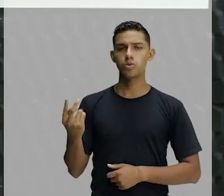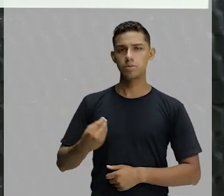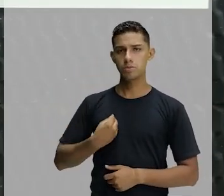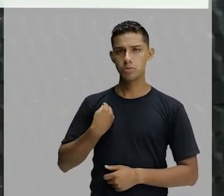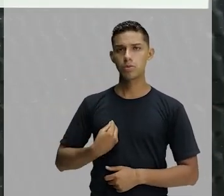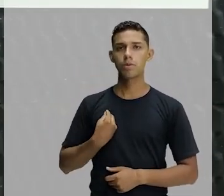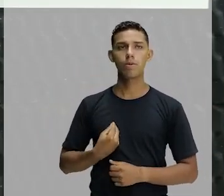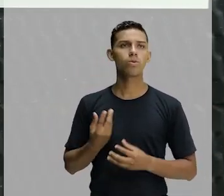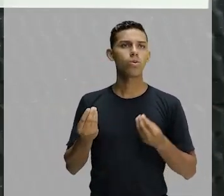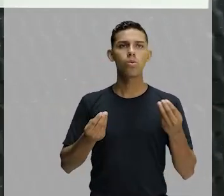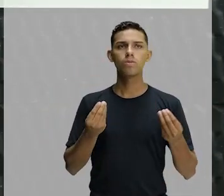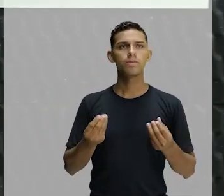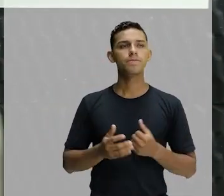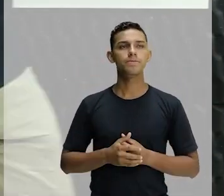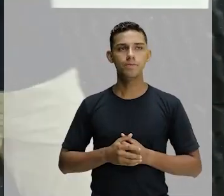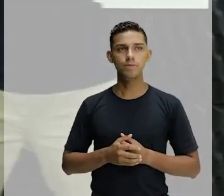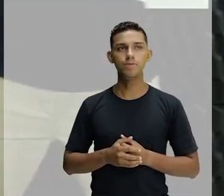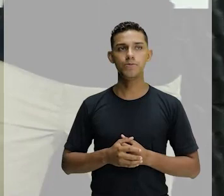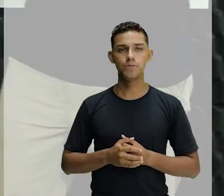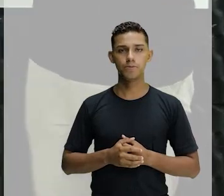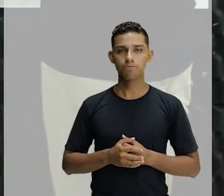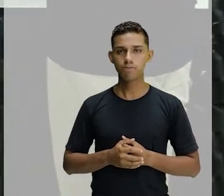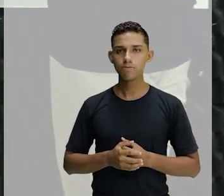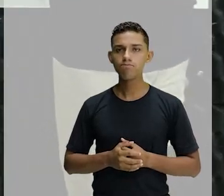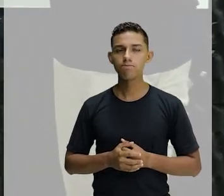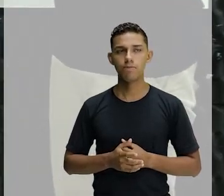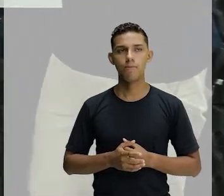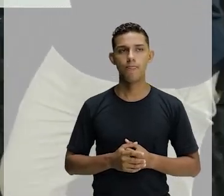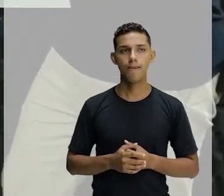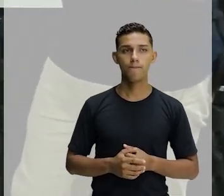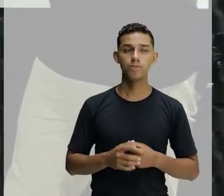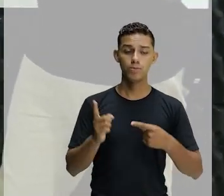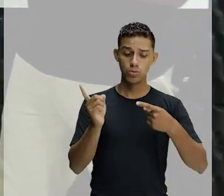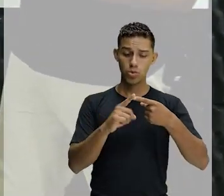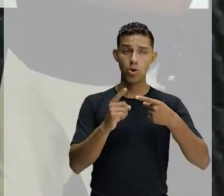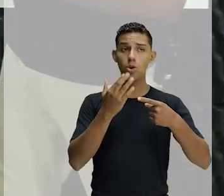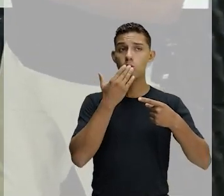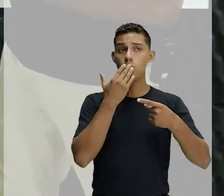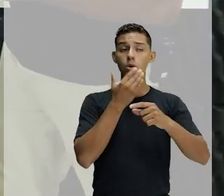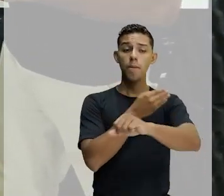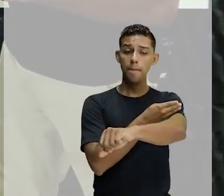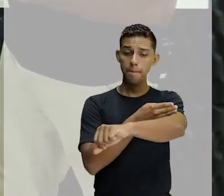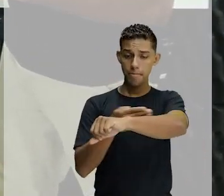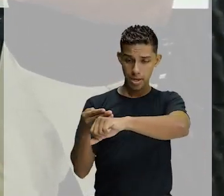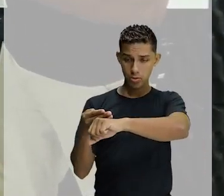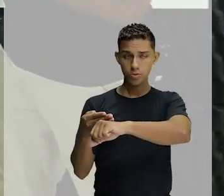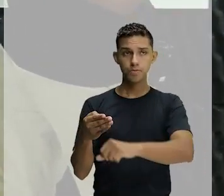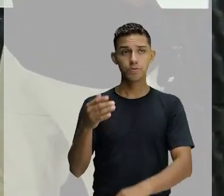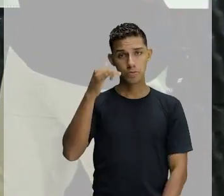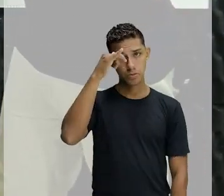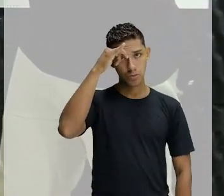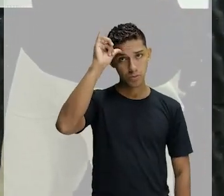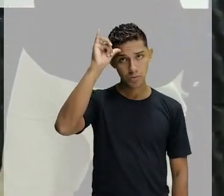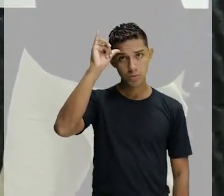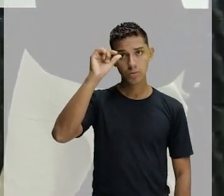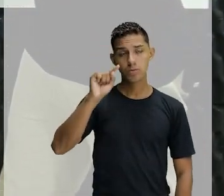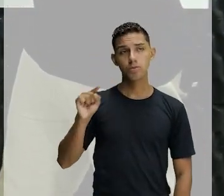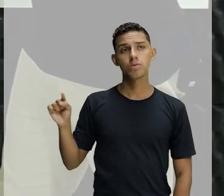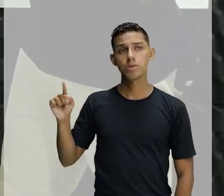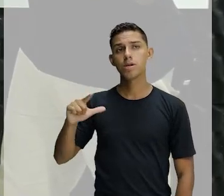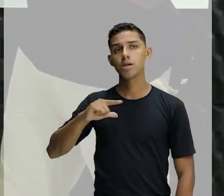que maneira? Os indivíduos que são brancos, que apresentam a pelagem branca, eles têm